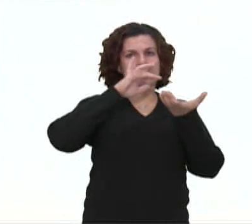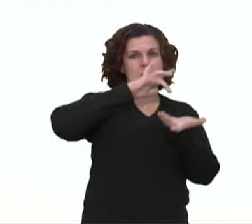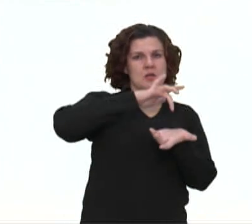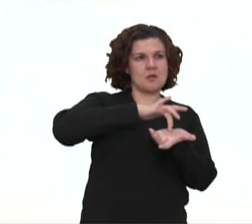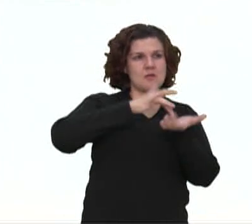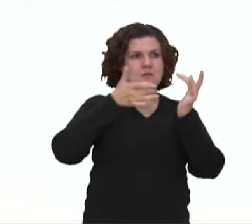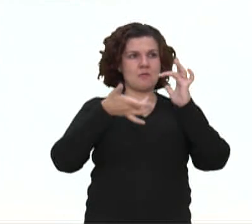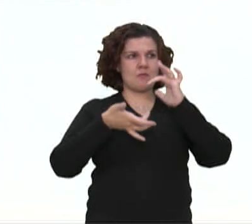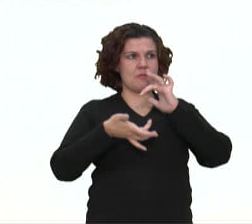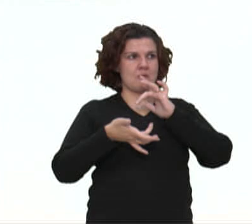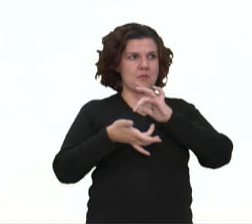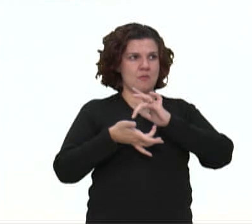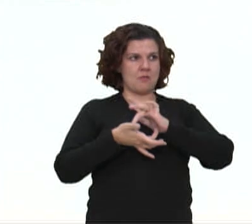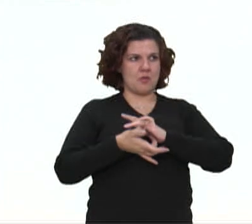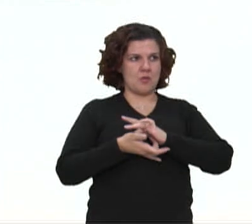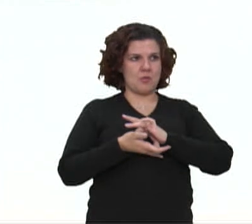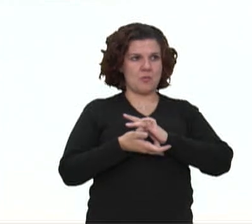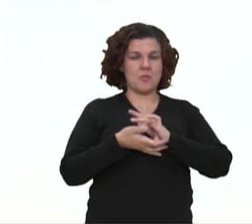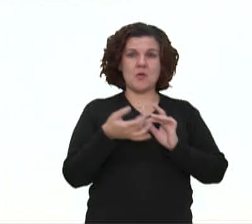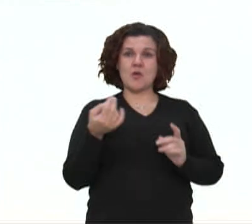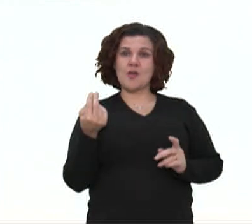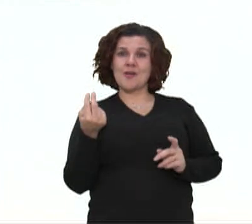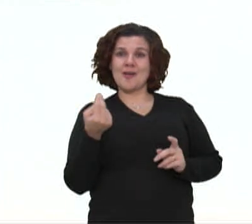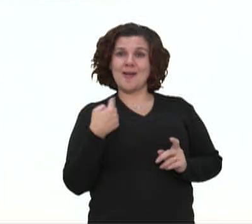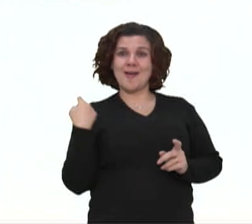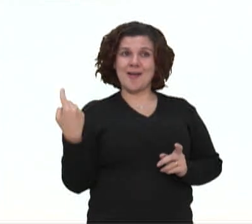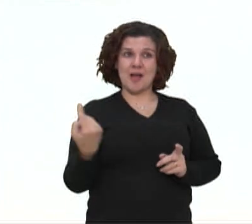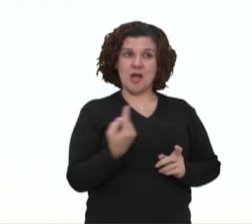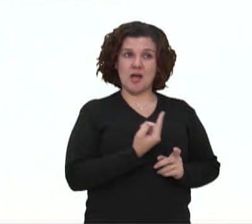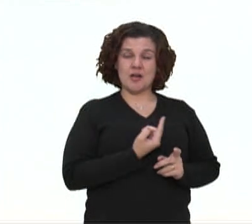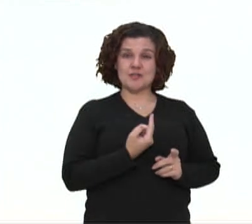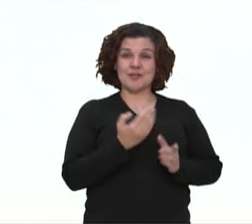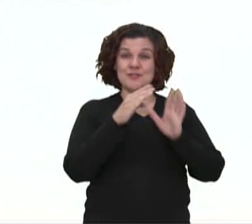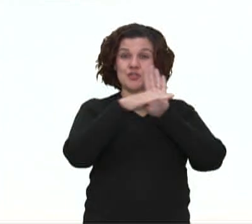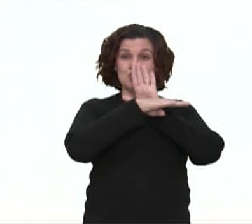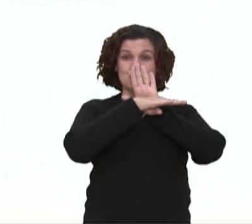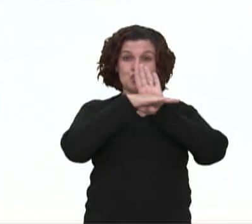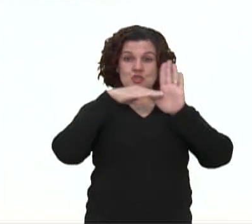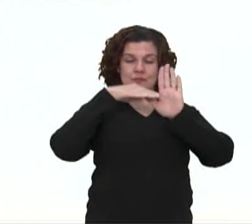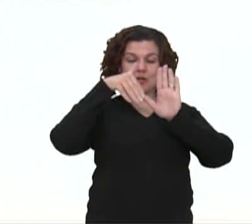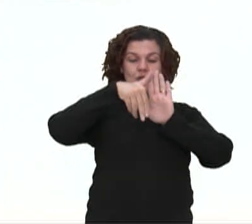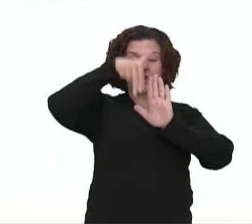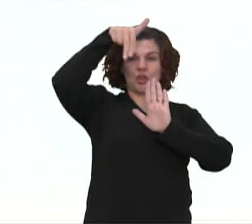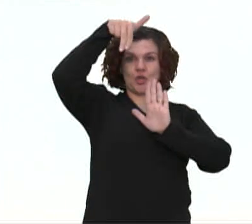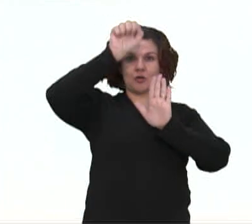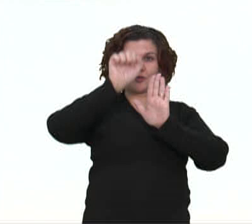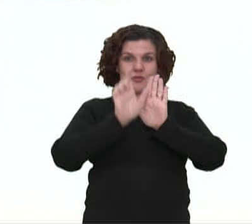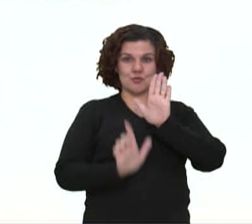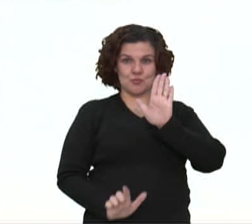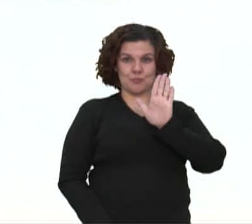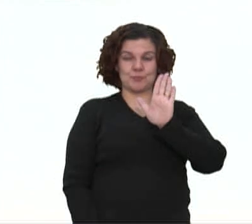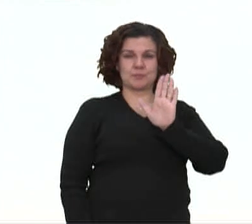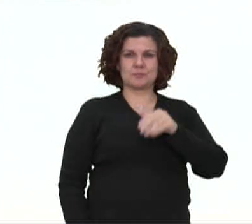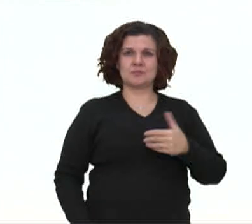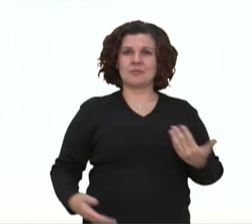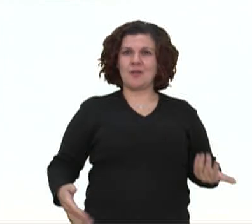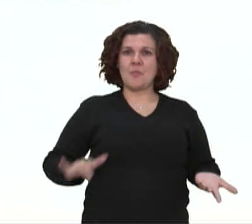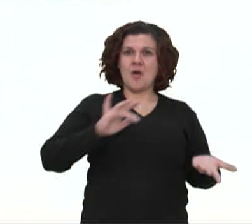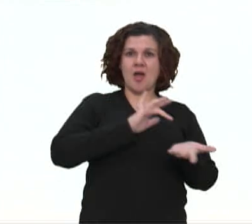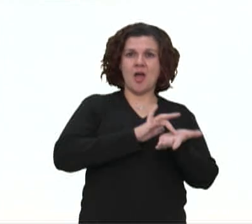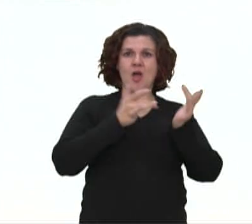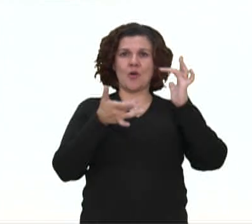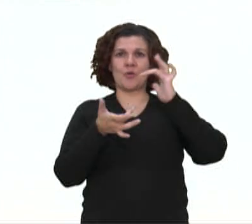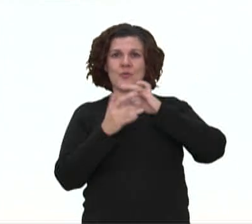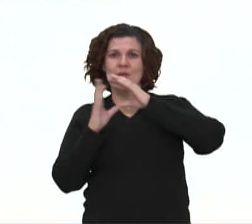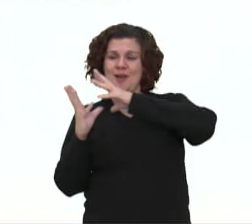nós ainda dividimos o mundo em parte do norte e parte do sul, a globalização não deveria